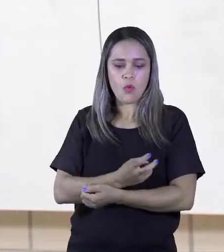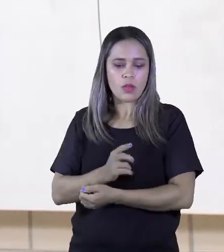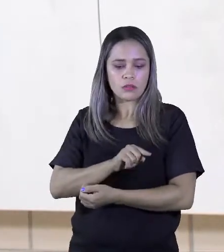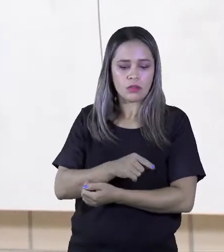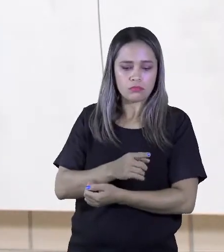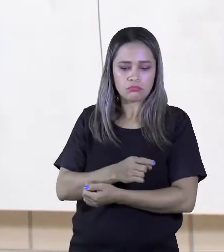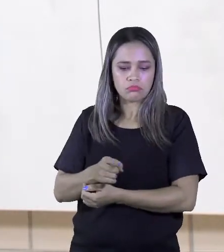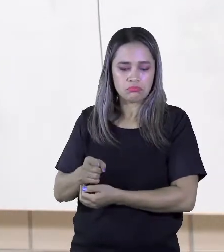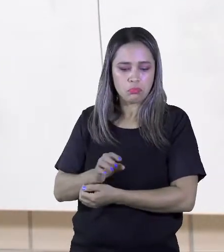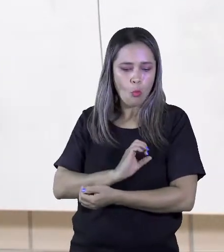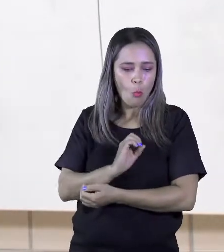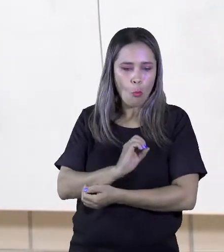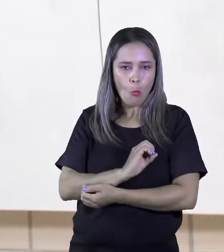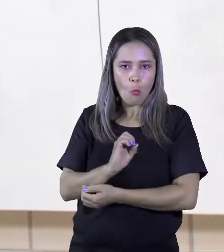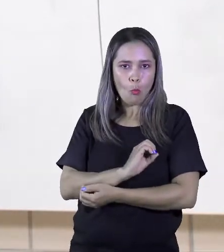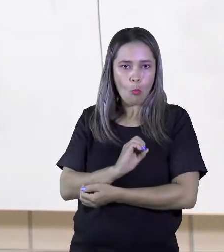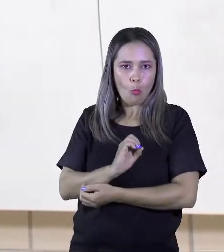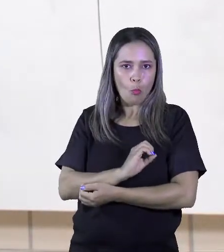vírgula? Nenhuma.